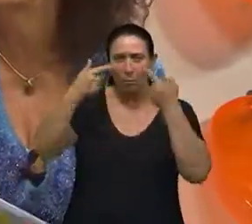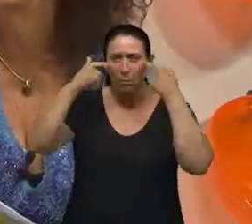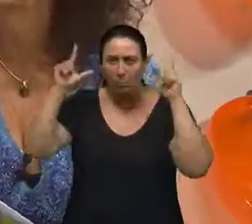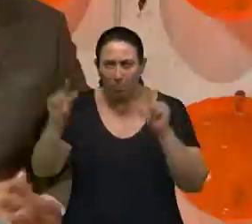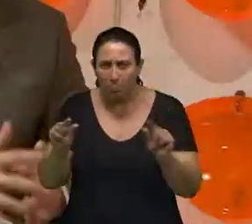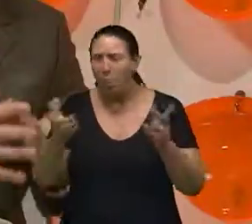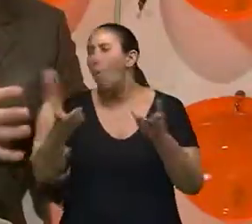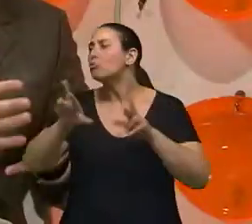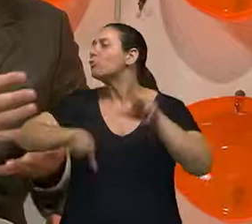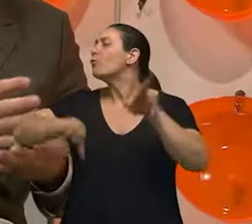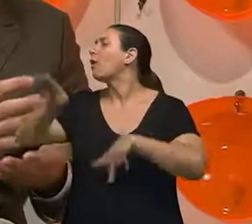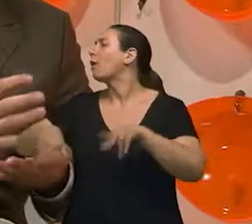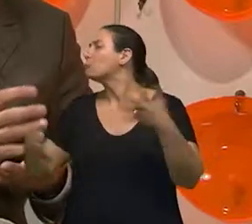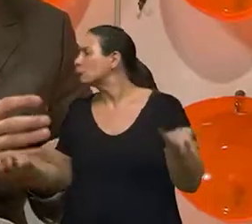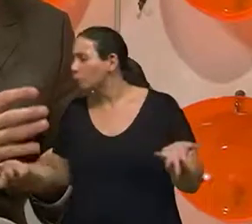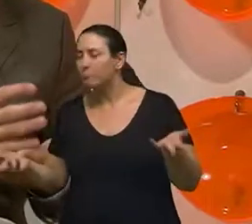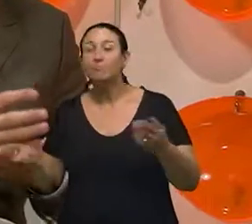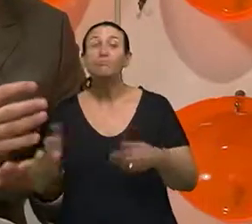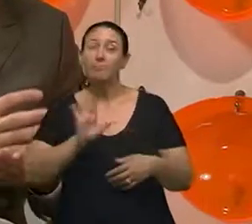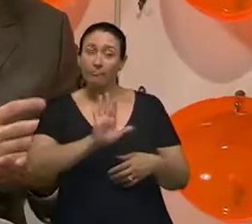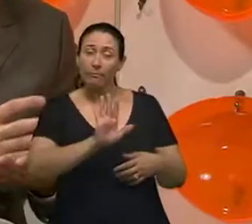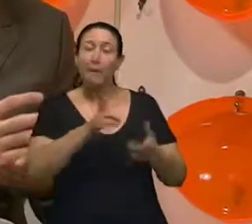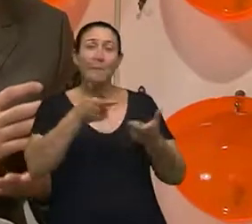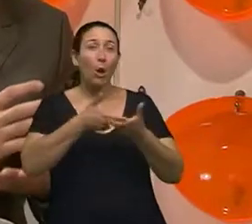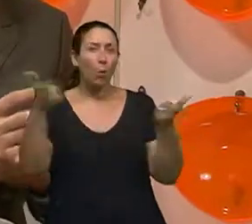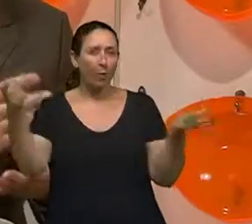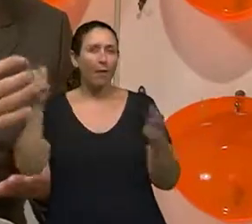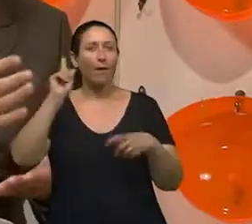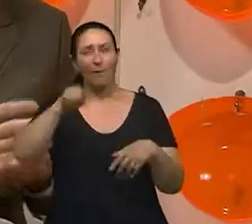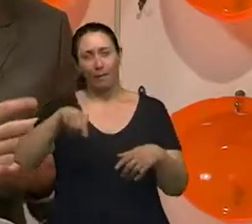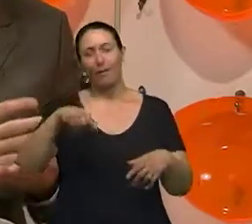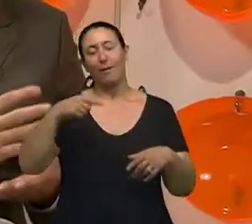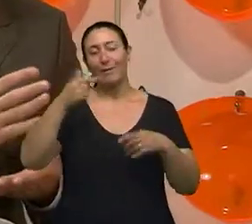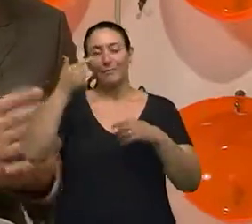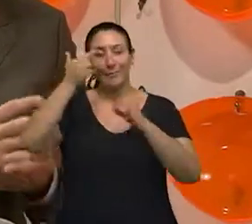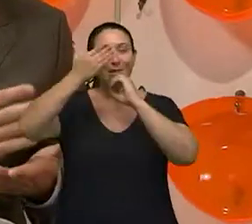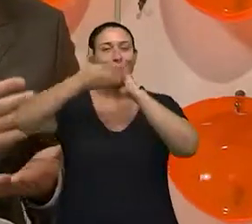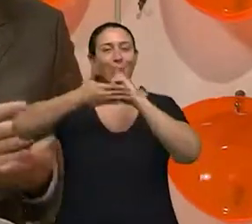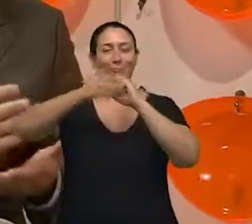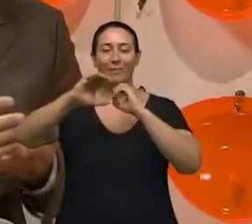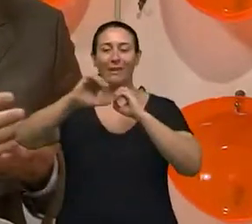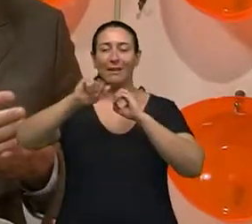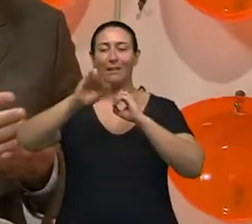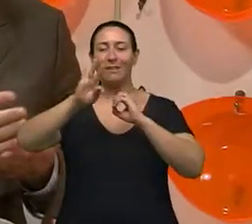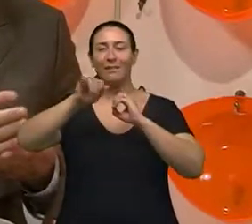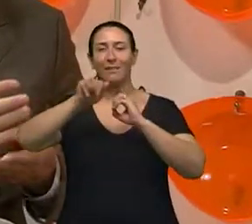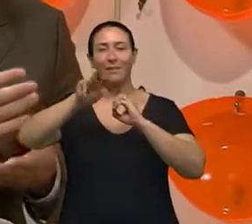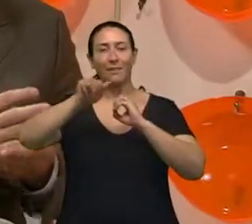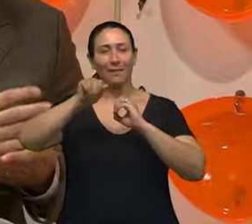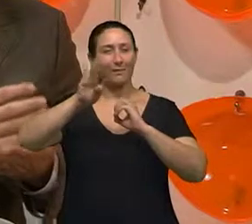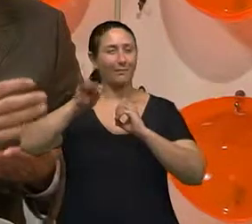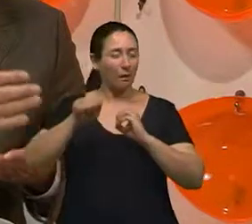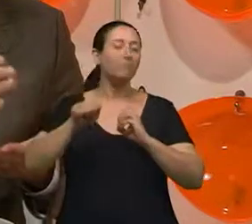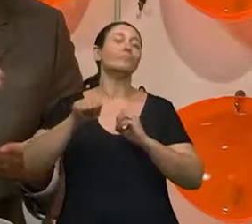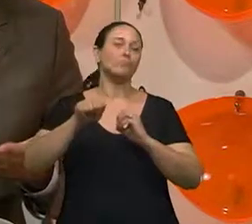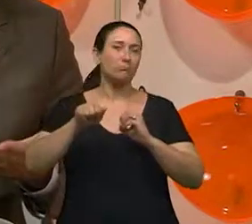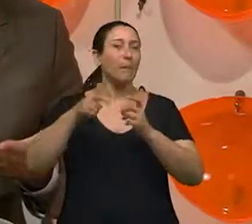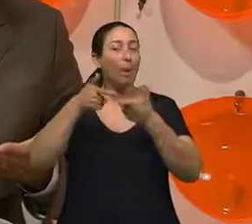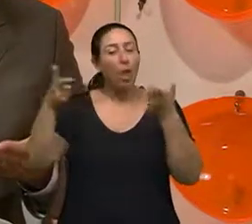de um para o outro? O que se fala frequentemente sobre a catarata é que ela vai aparecer em algum momento da vida. Basta